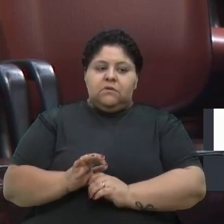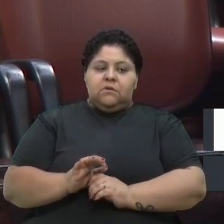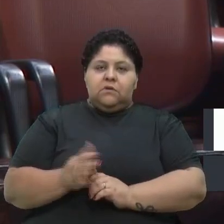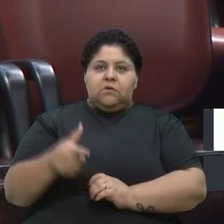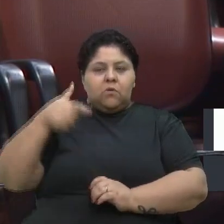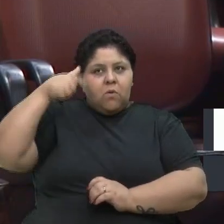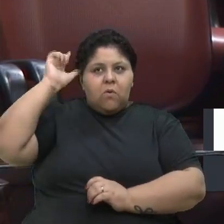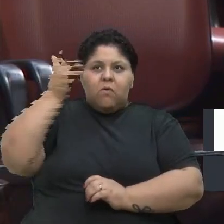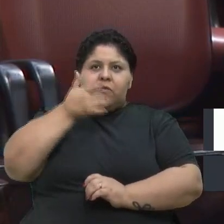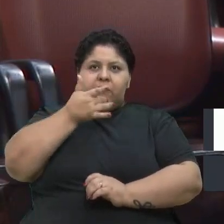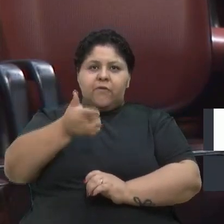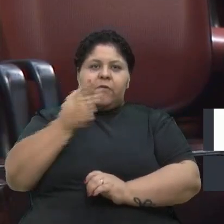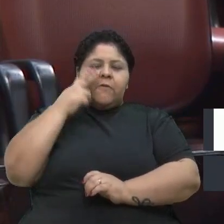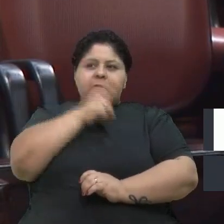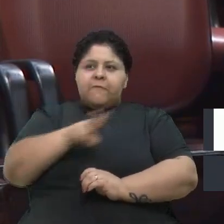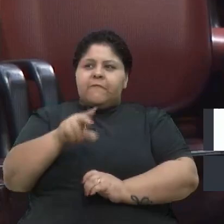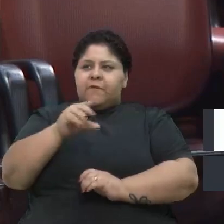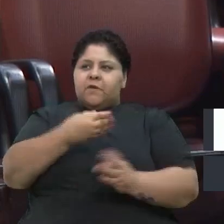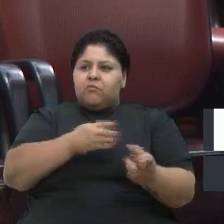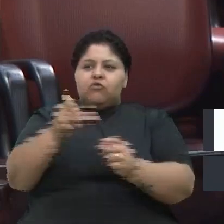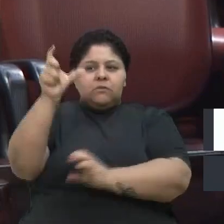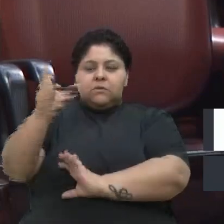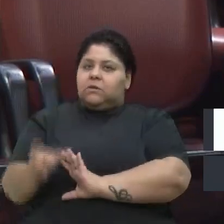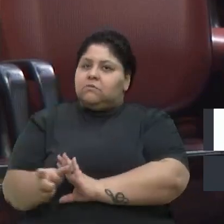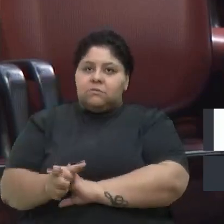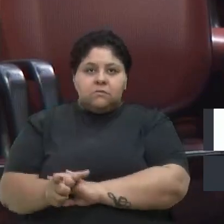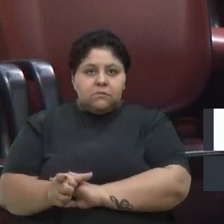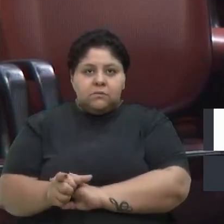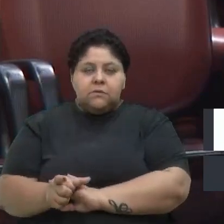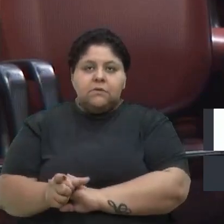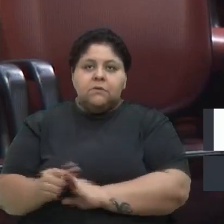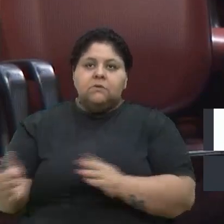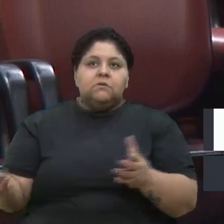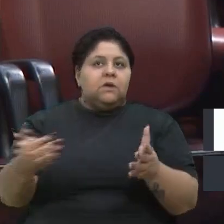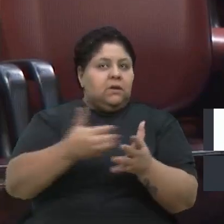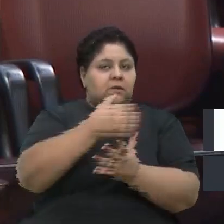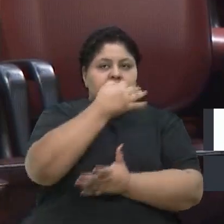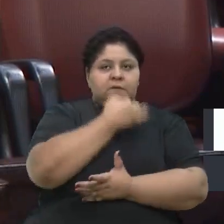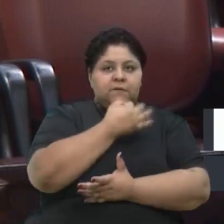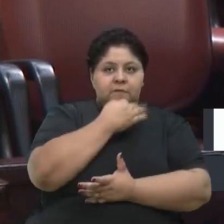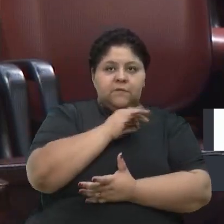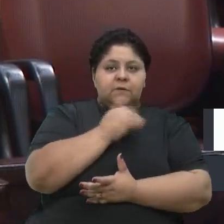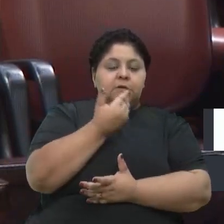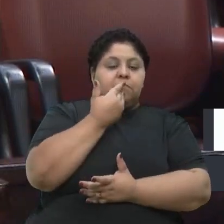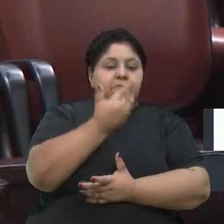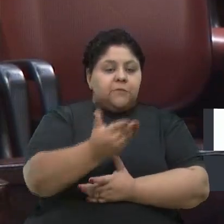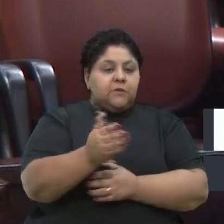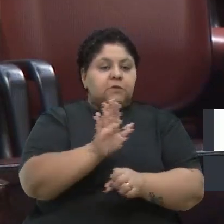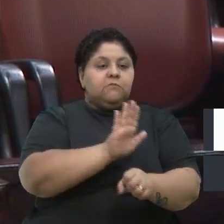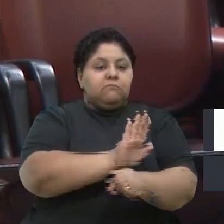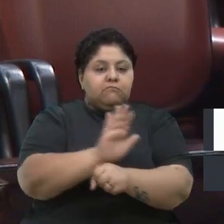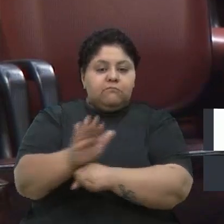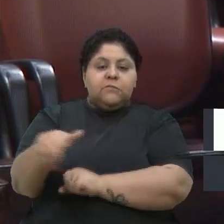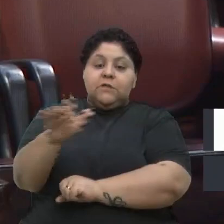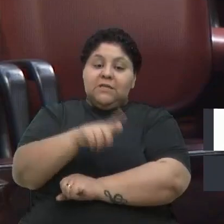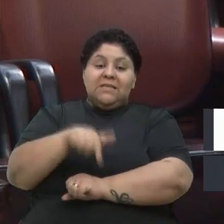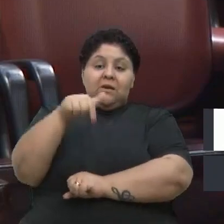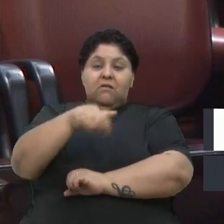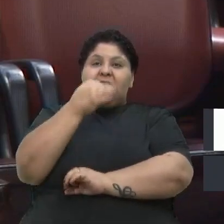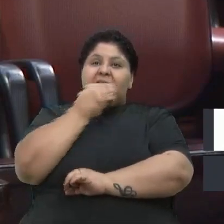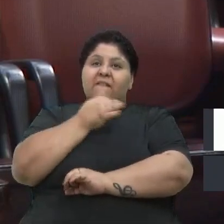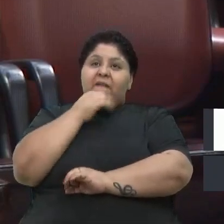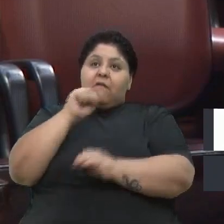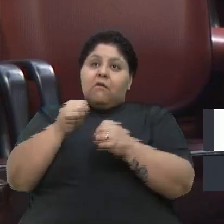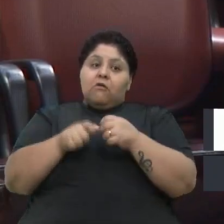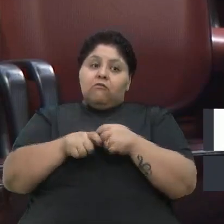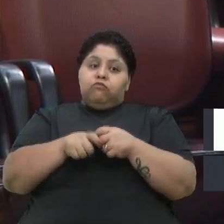muitas pessoas chegando em Caxias do Sul e a gente conversando, eles pedindo ajuda. Então, a nossa Caxias do Sul